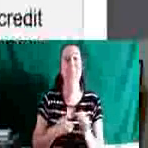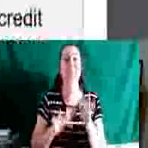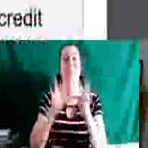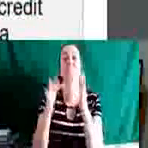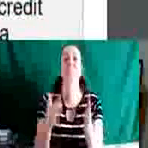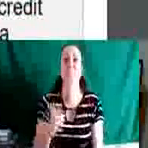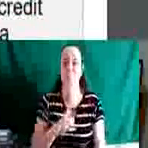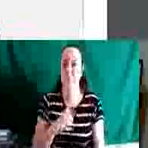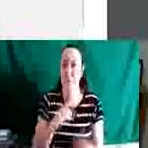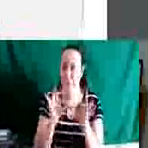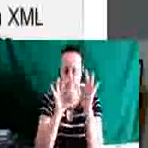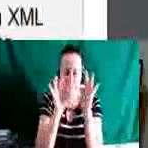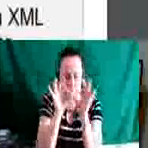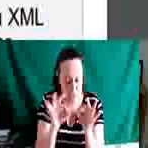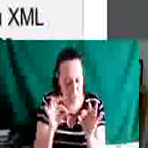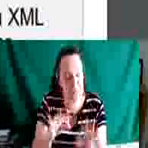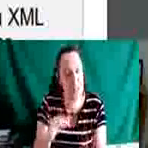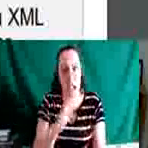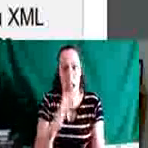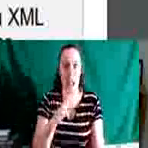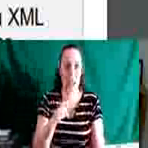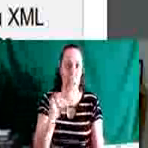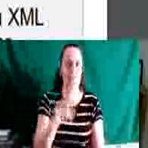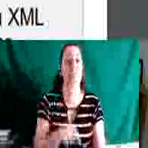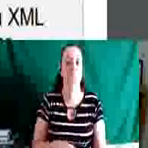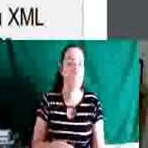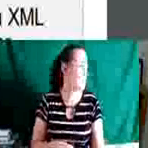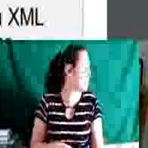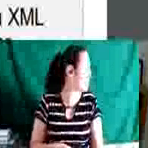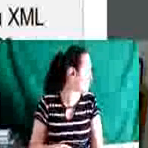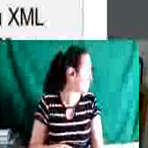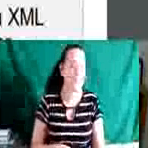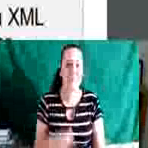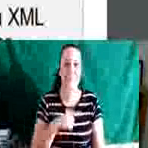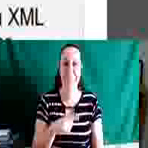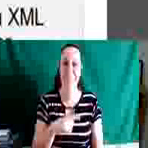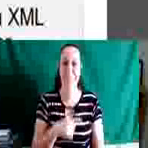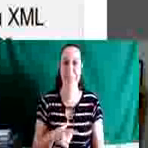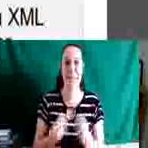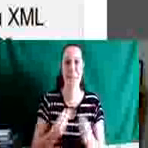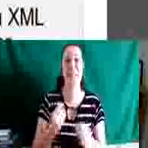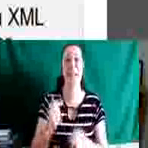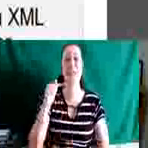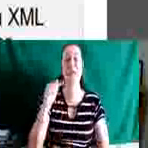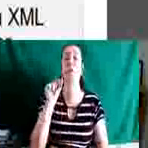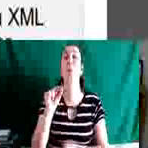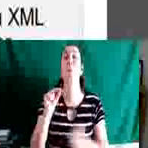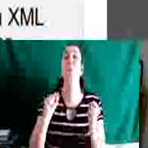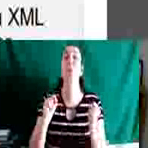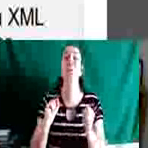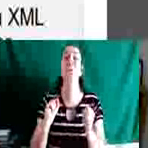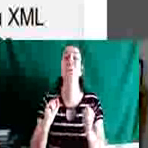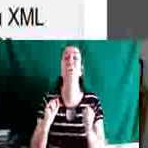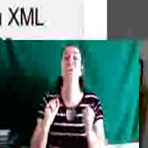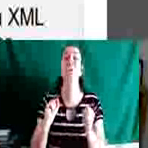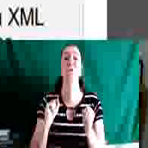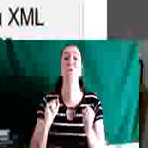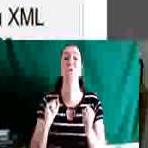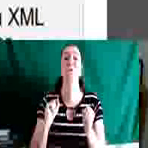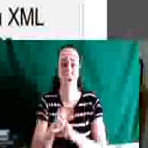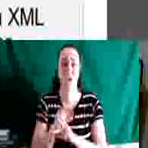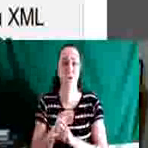um login lá, e além de você inserir o login, o e-mail e a senha, você coloca um comando, uma barra, você coloca um